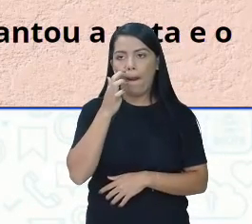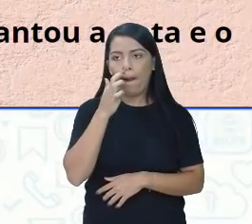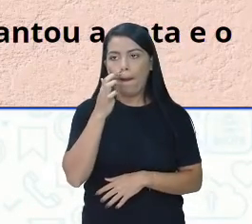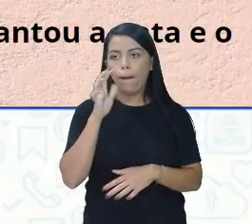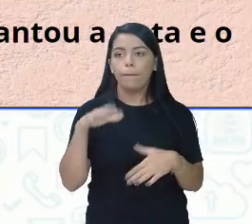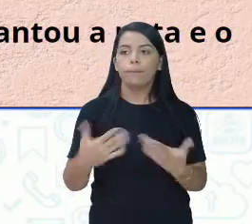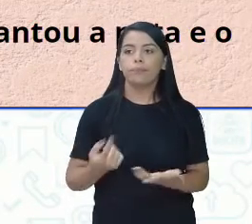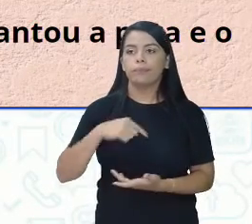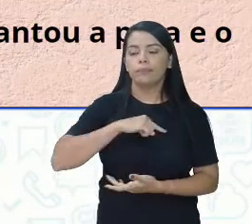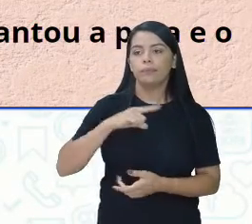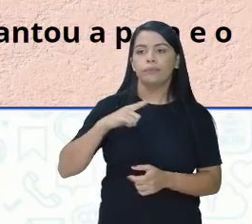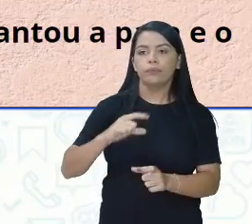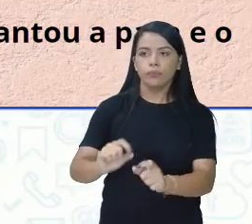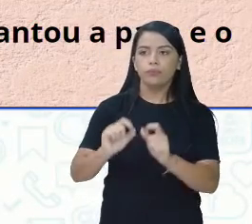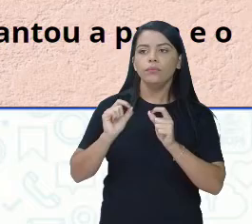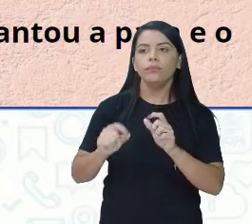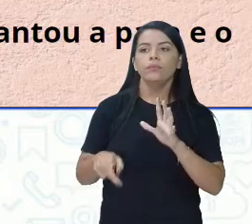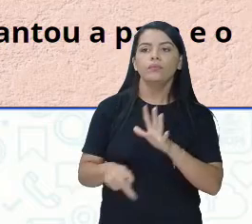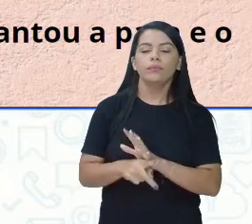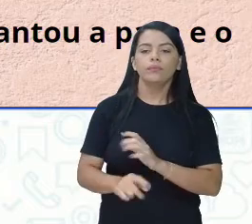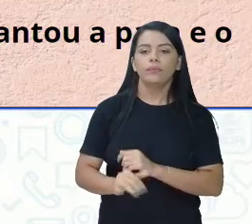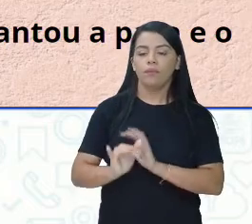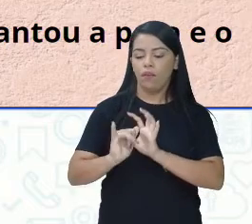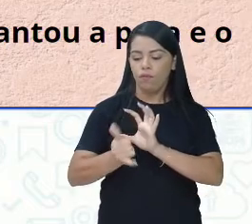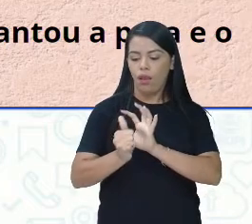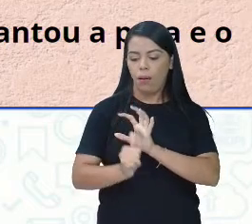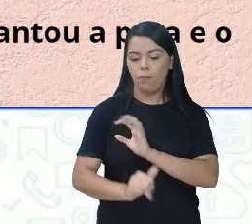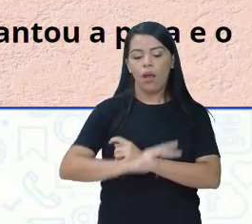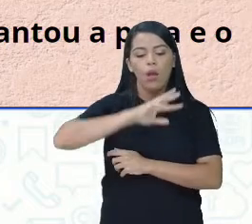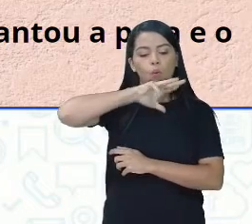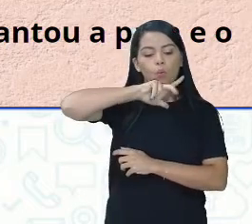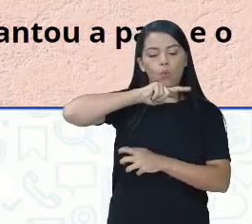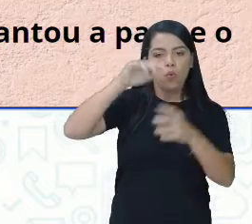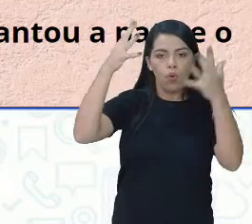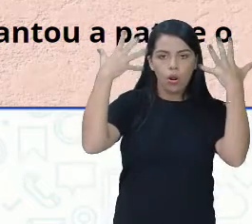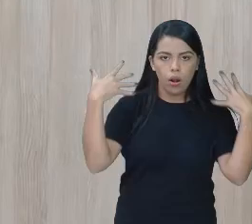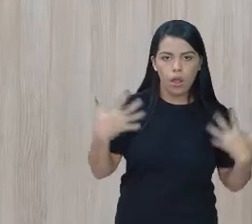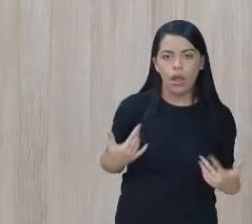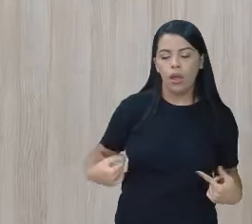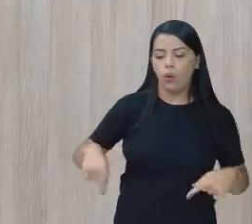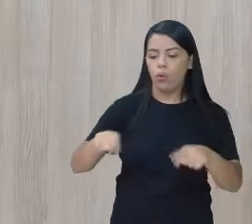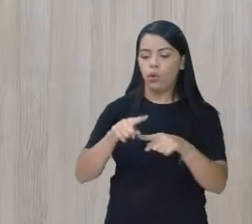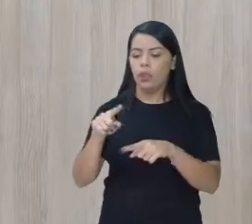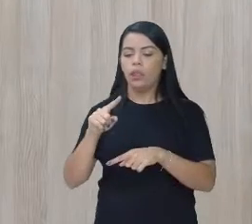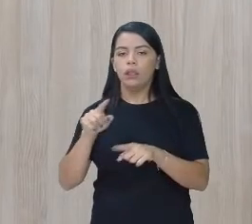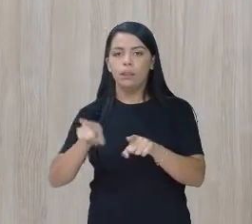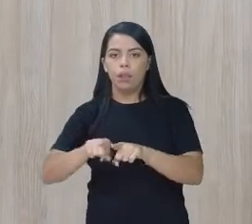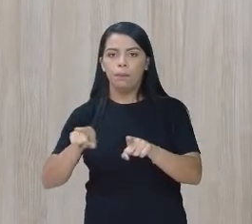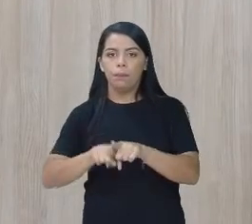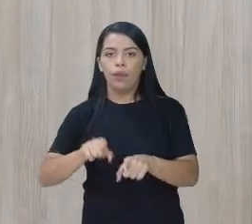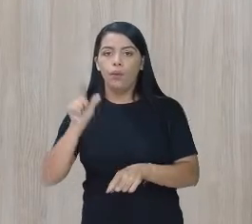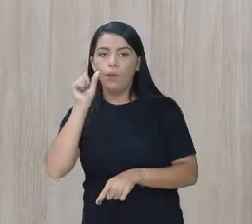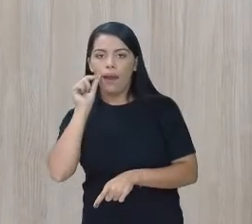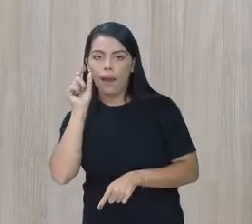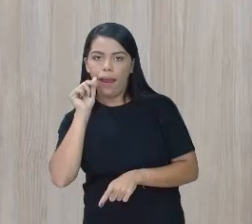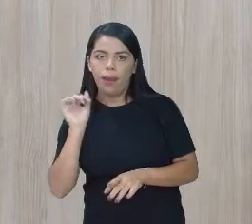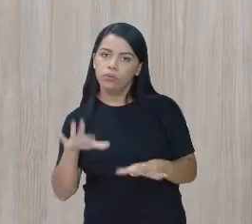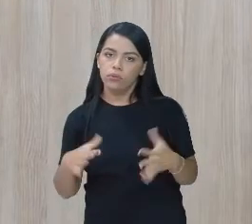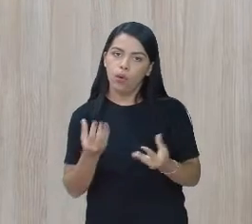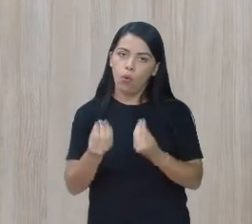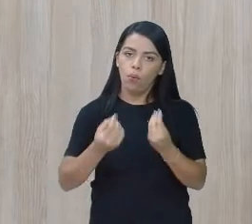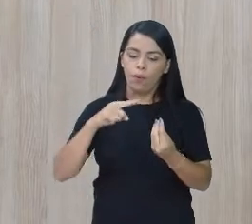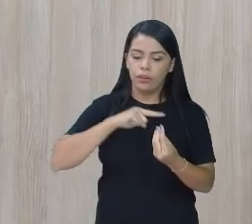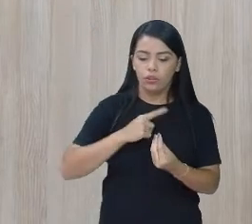A gente tem aqui a fábula O Leão e o Rato. Vamos contar essa fábula para ver o que é que a gente pode tirar de lição de moral dessa história